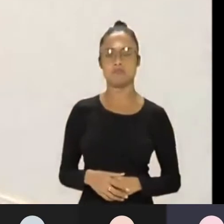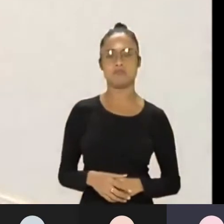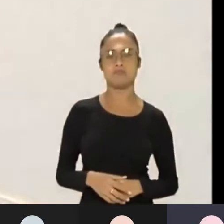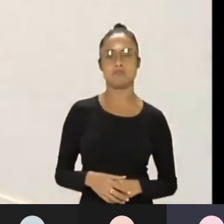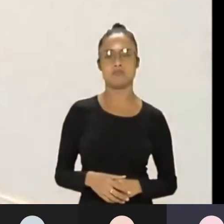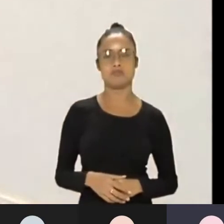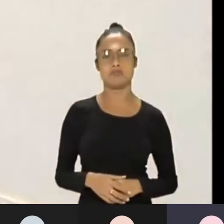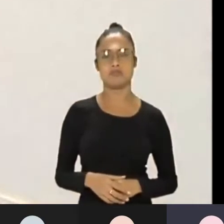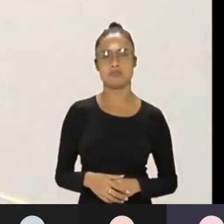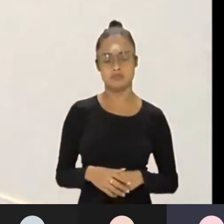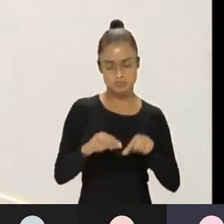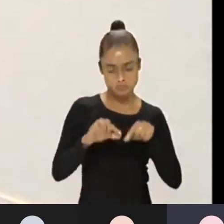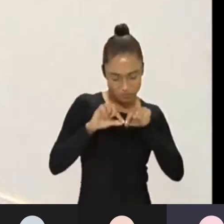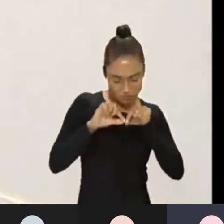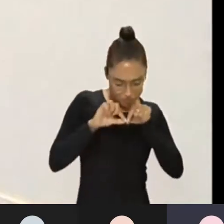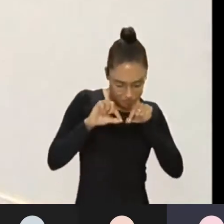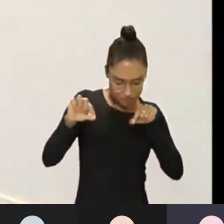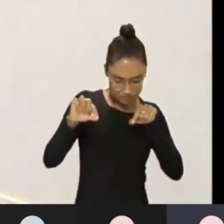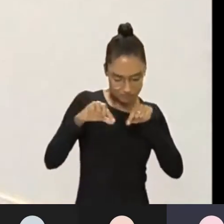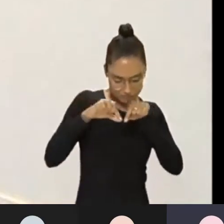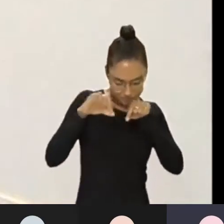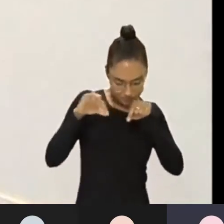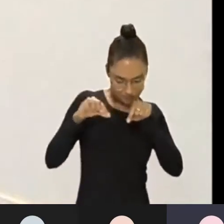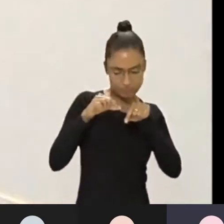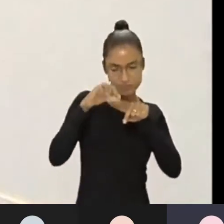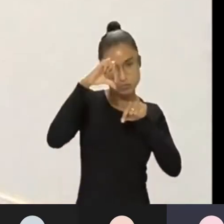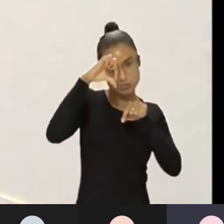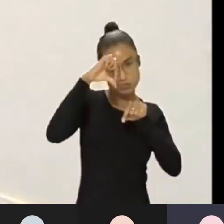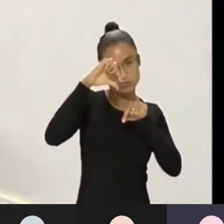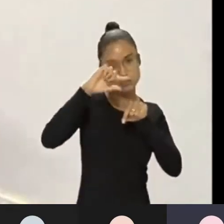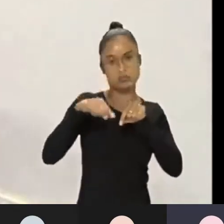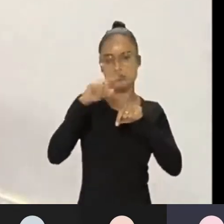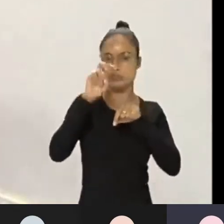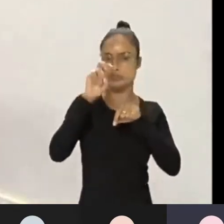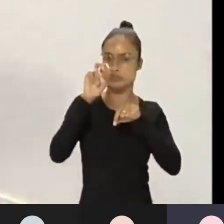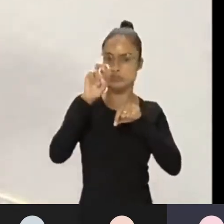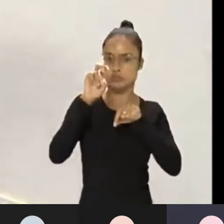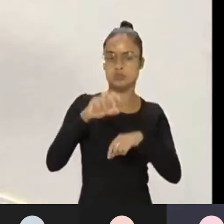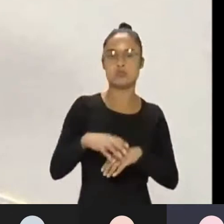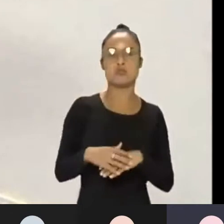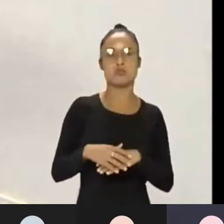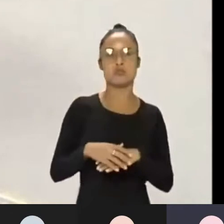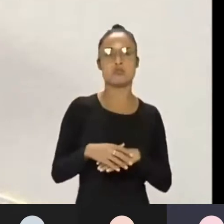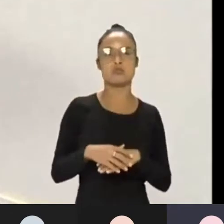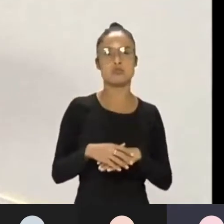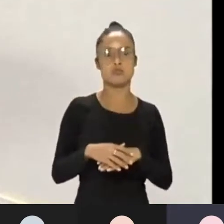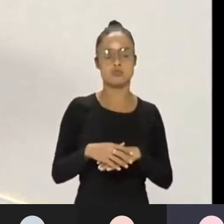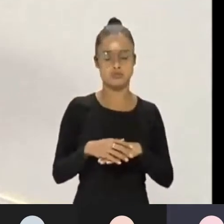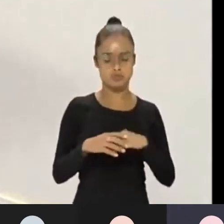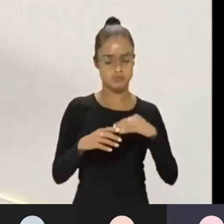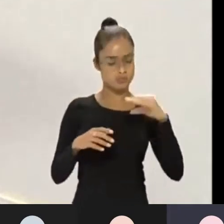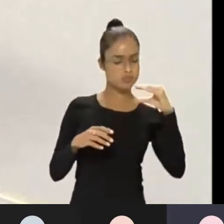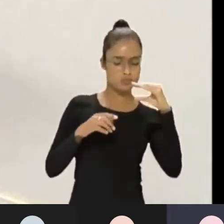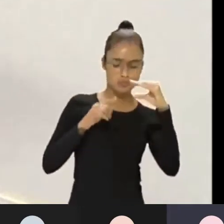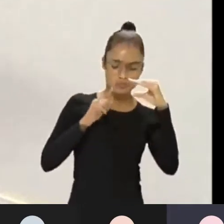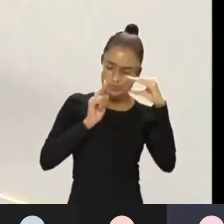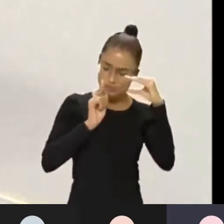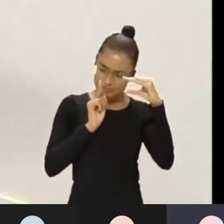Então, já fiz um traçado mais forte para representar essa medida. Eu tenho que marcar o que